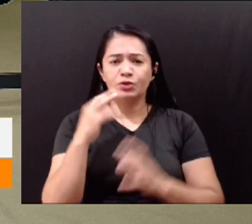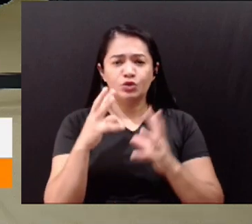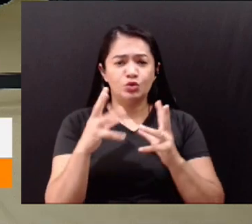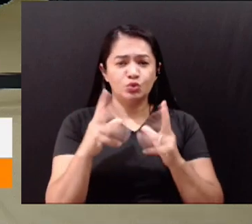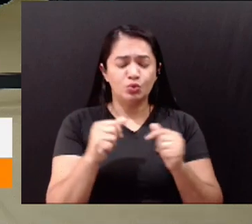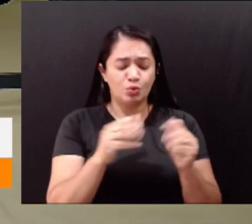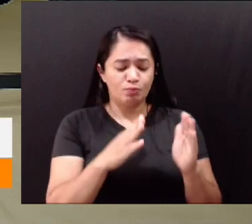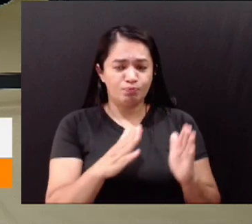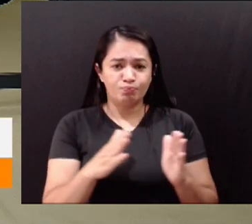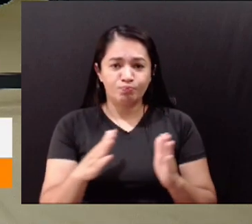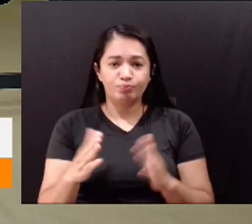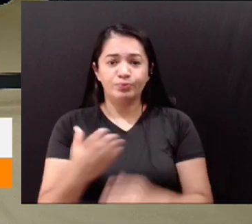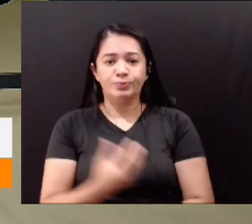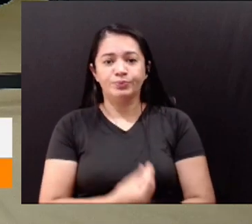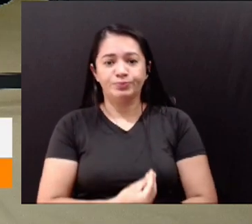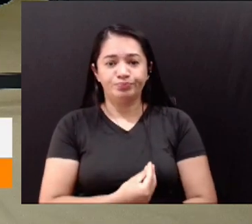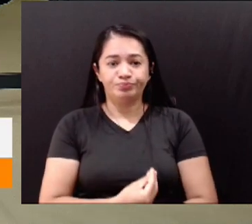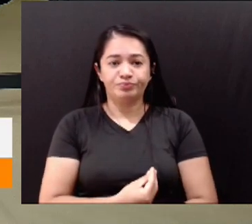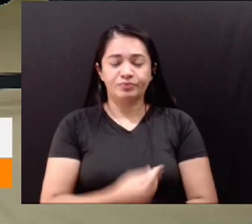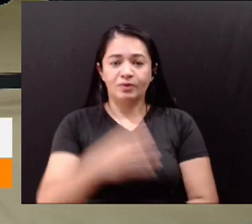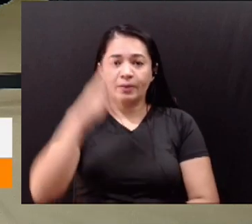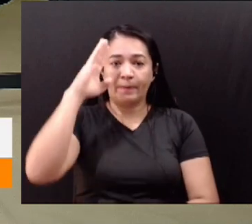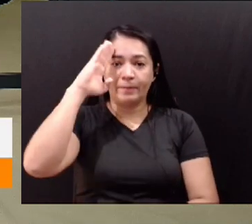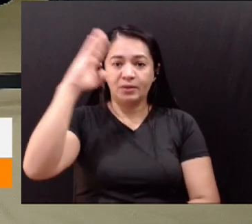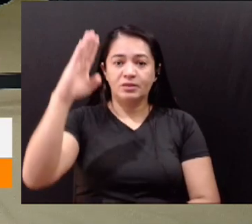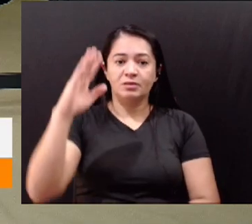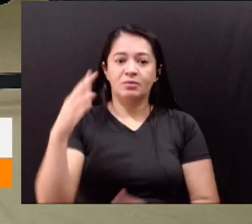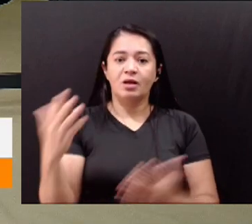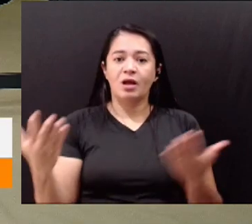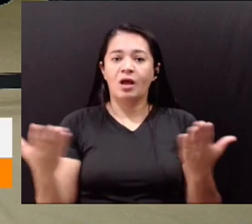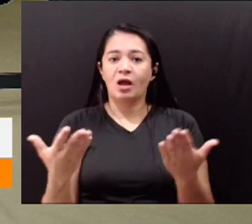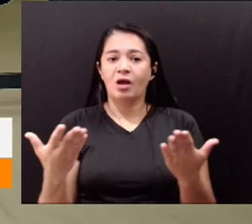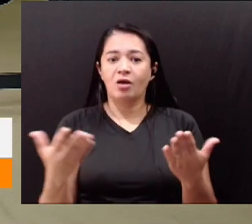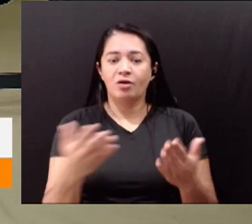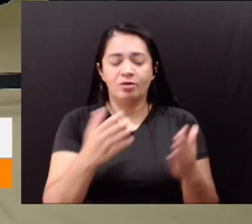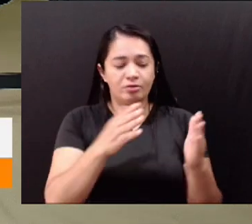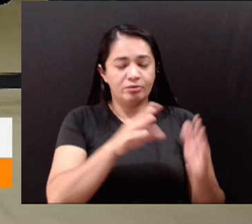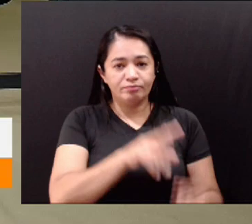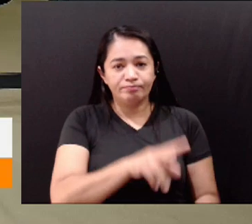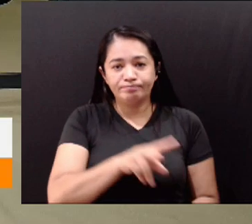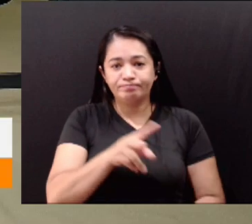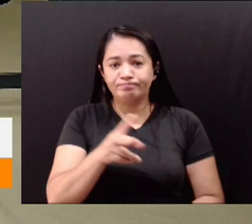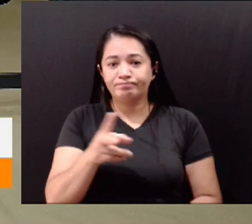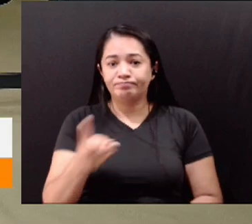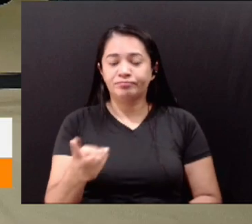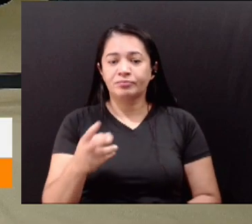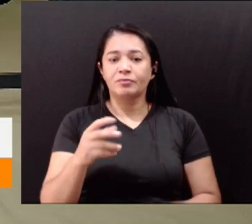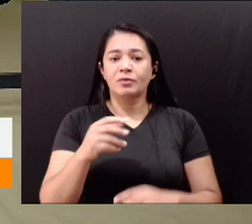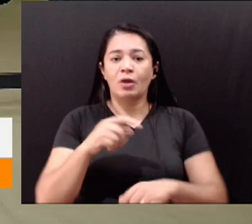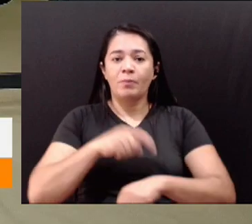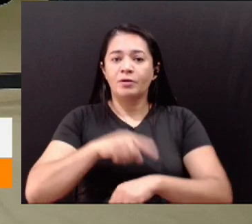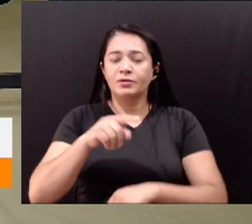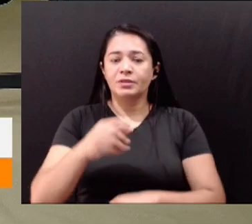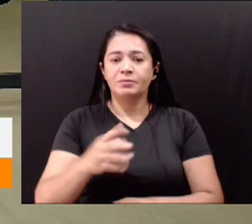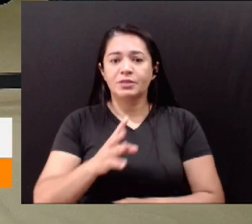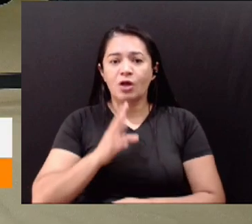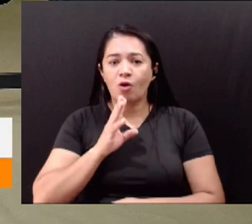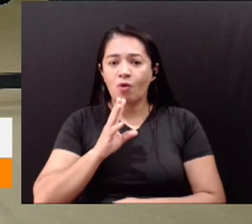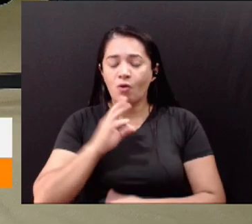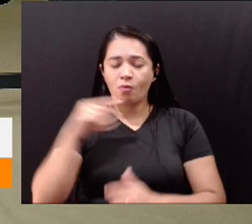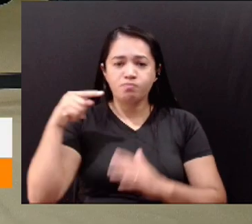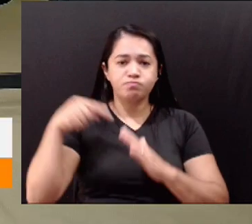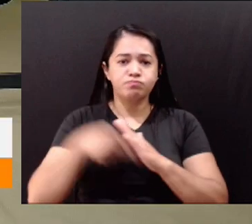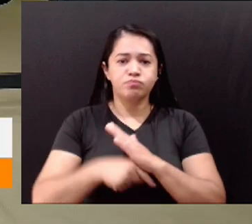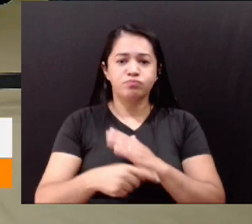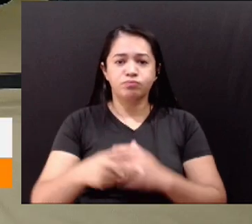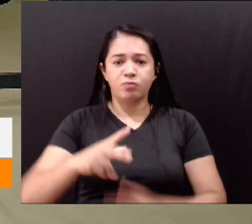né? E principalmente nesses momentos de transição. É um momento que você precisa de autoconhecimento, você precisa de uma ajuda para que você